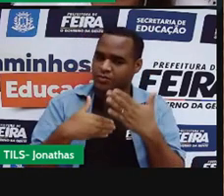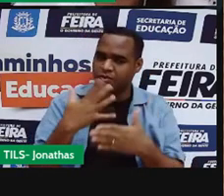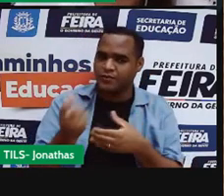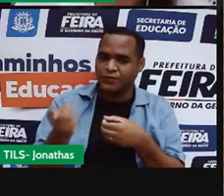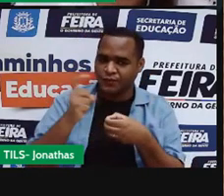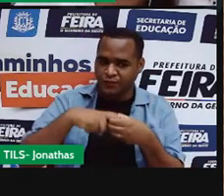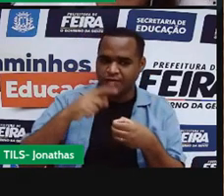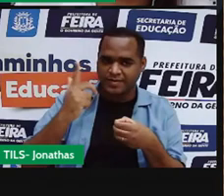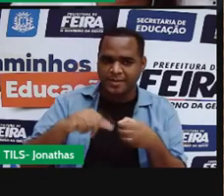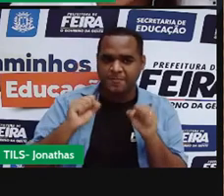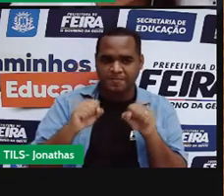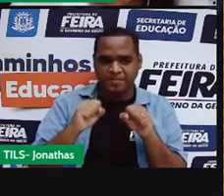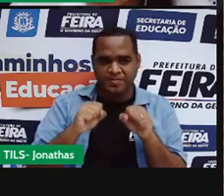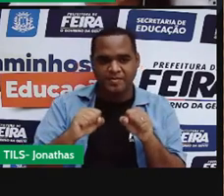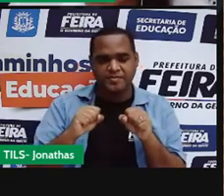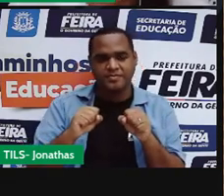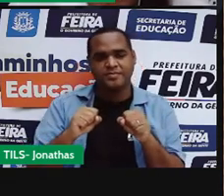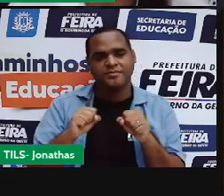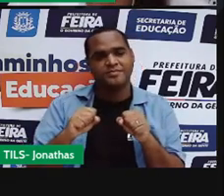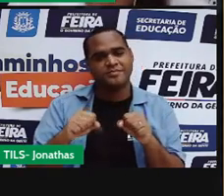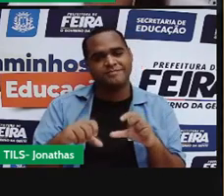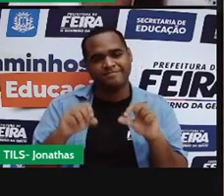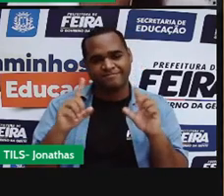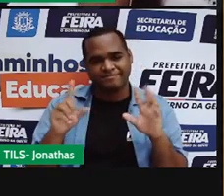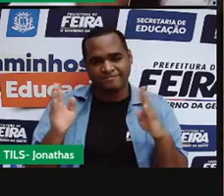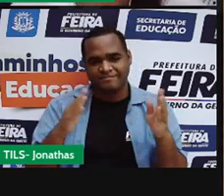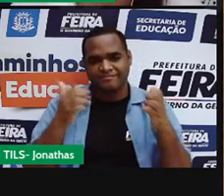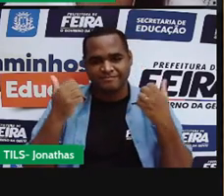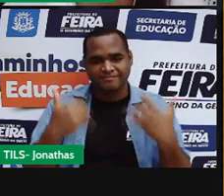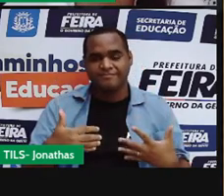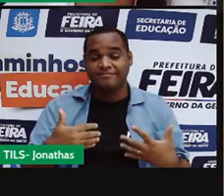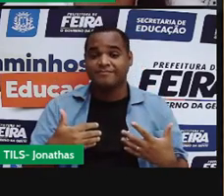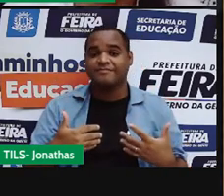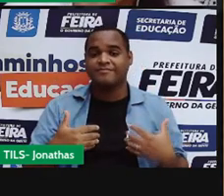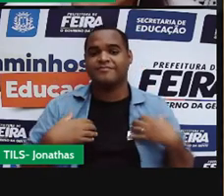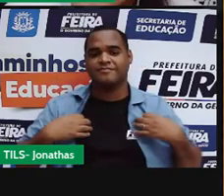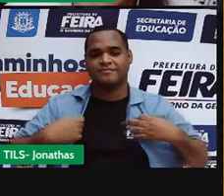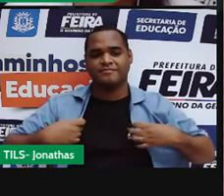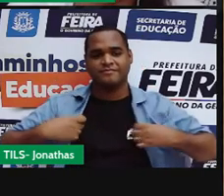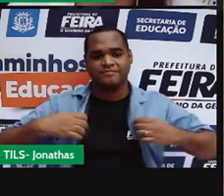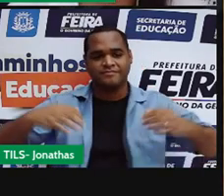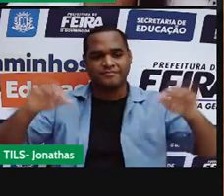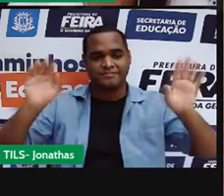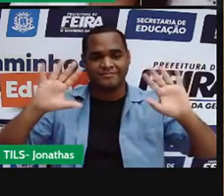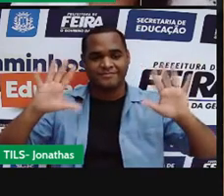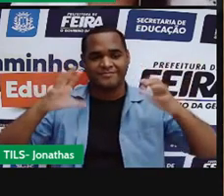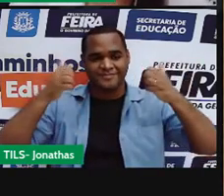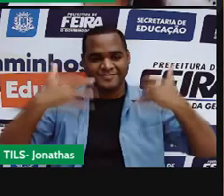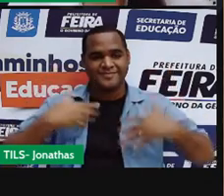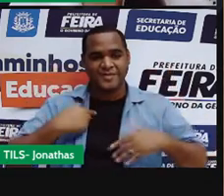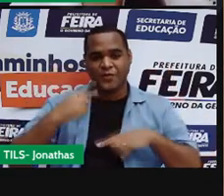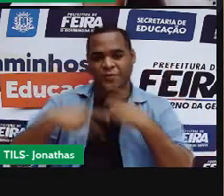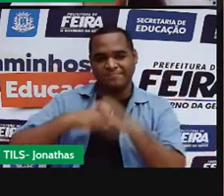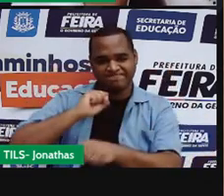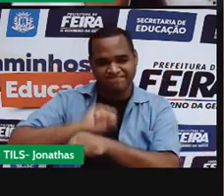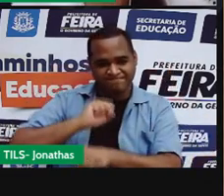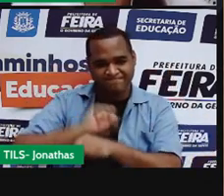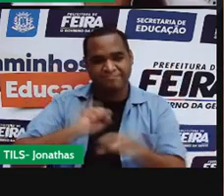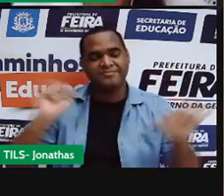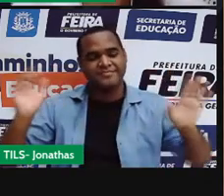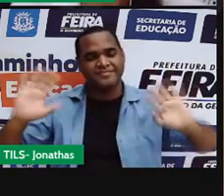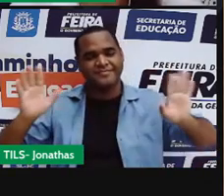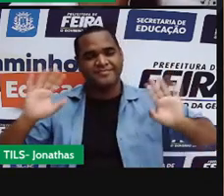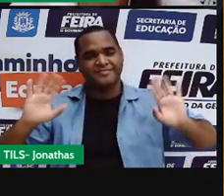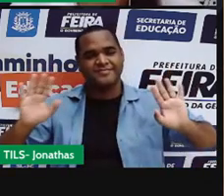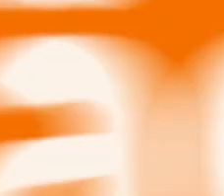retoma os nossos estudos por aqui, tá? Então, até daqui a pouco, pessoal, vou estar aqui esperando. Tchau, tchau!